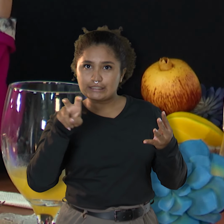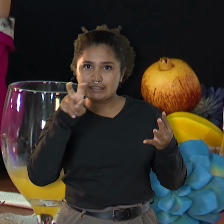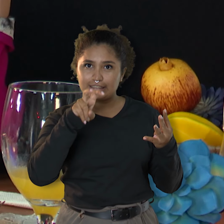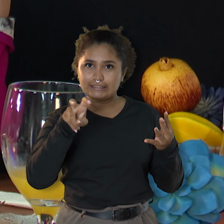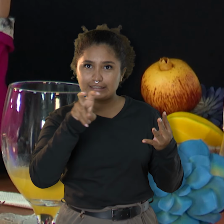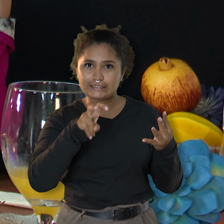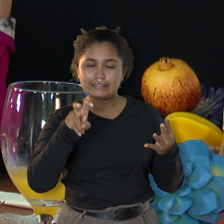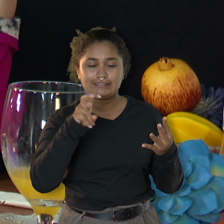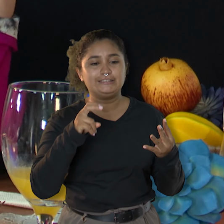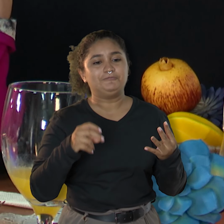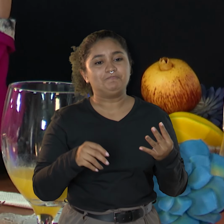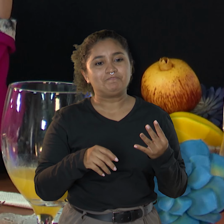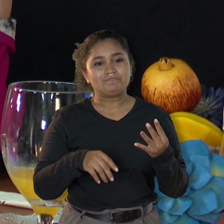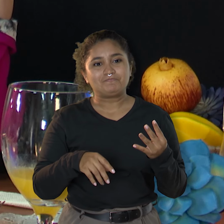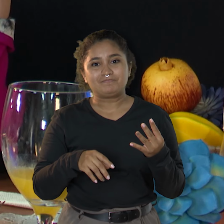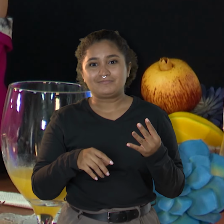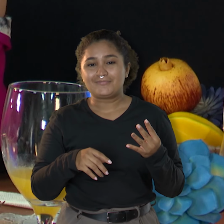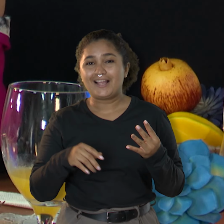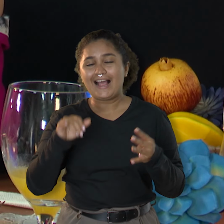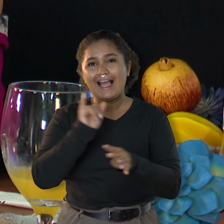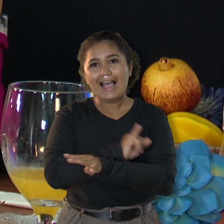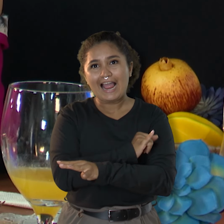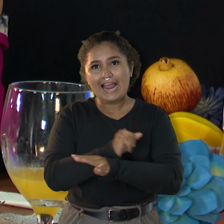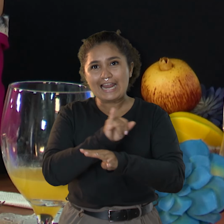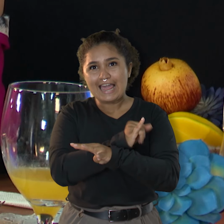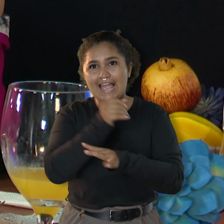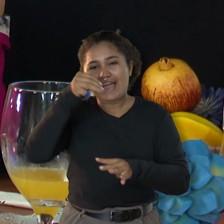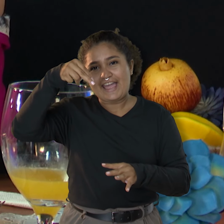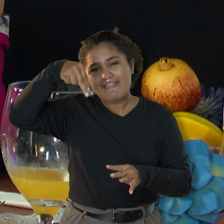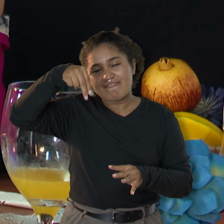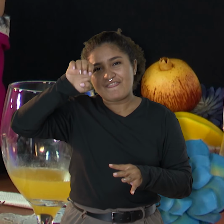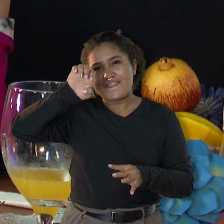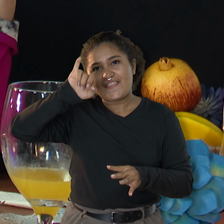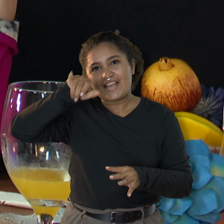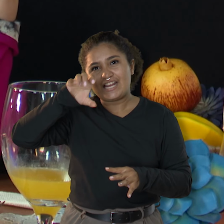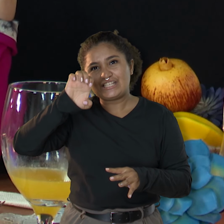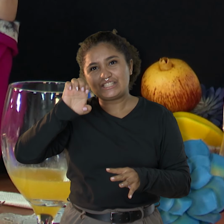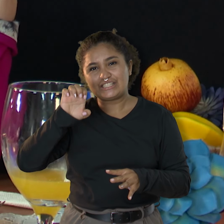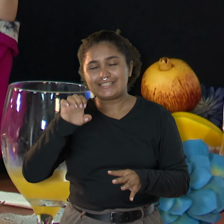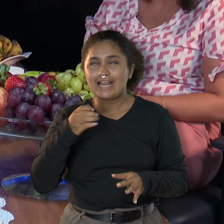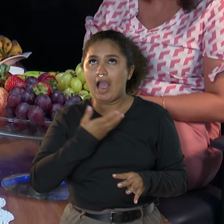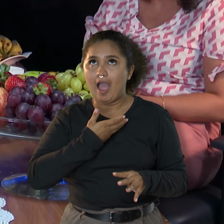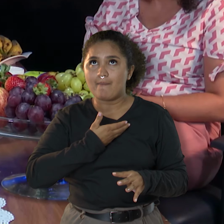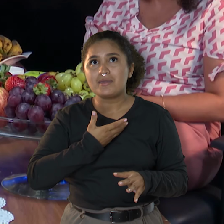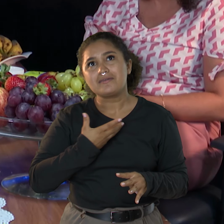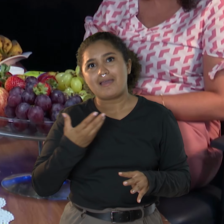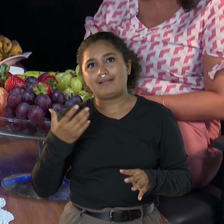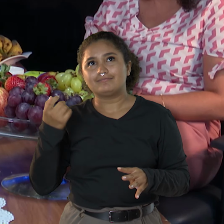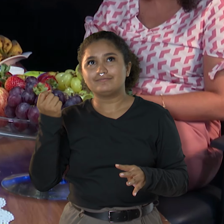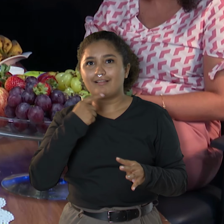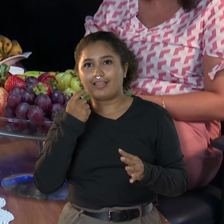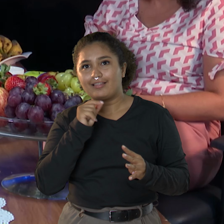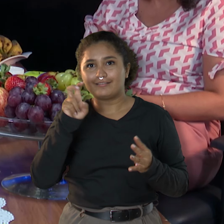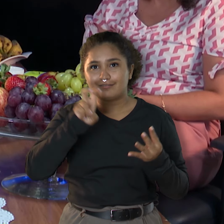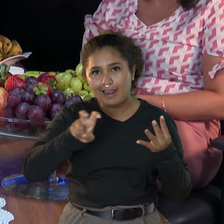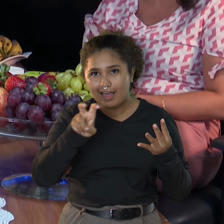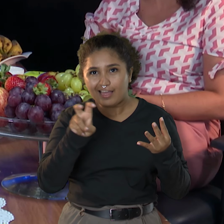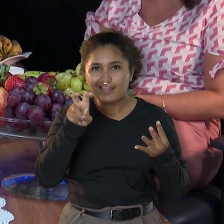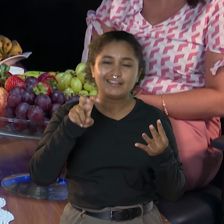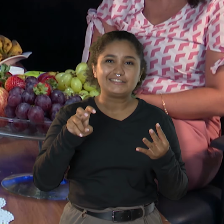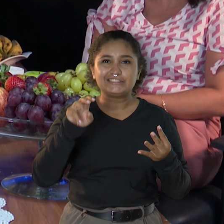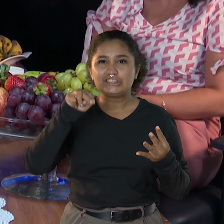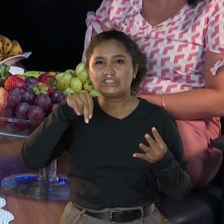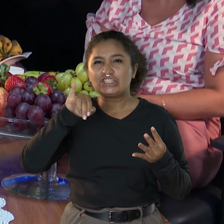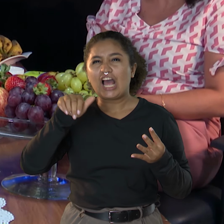Naja. A estratégia chamava Nege. Ai, meu, vem a Naja. Foram umas amigas, tá? Que me apelidaram de Naja. Foi bem a quem